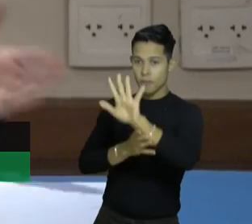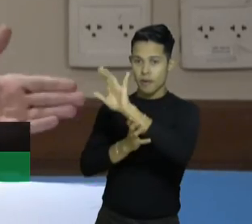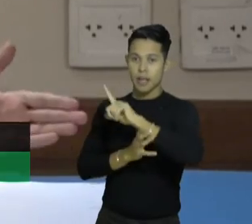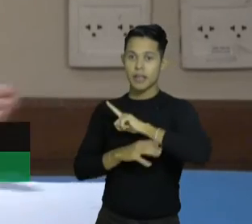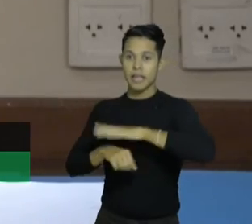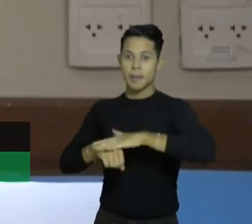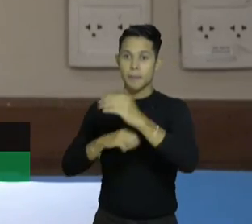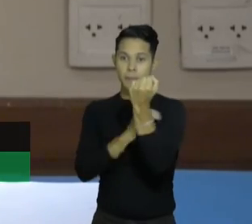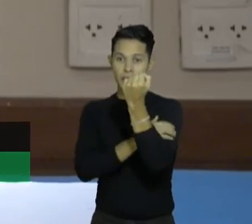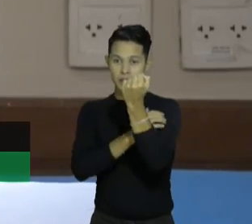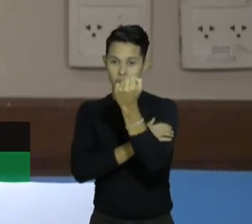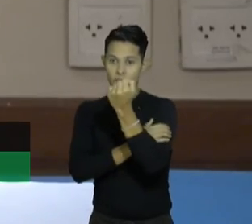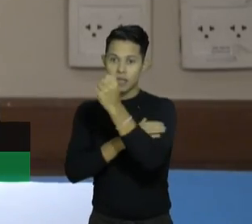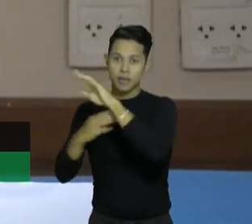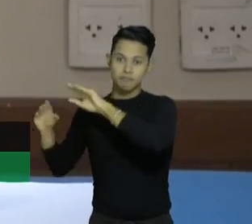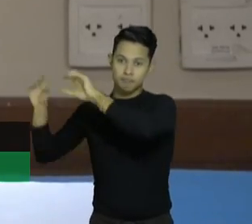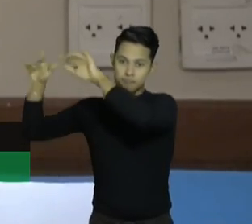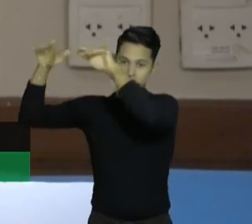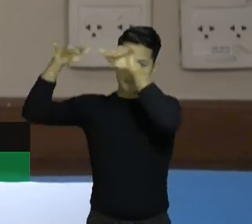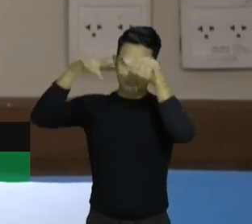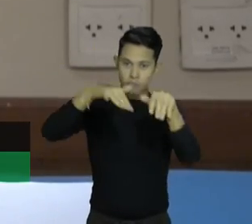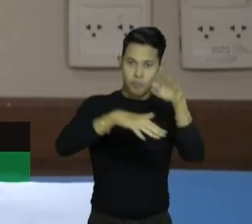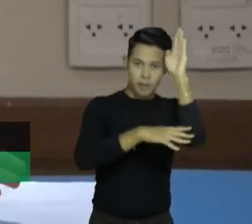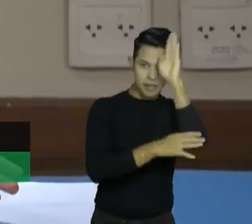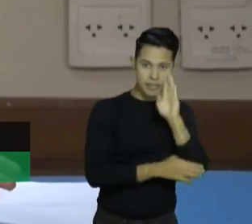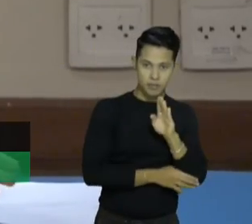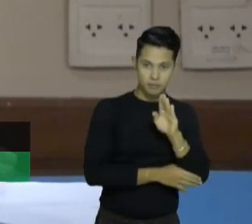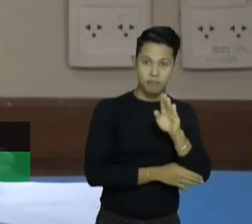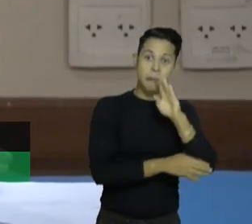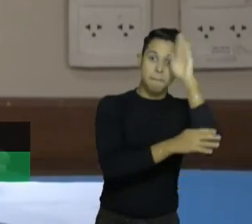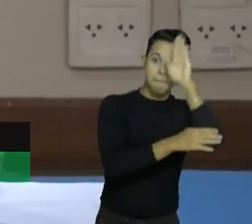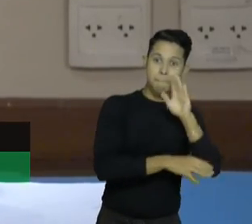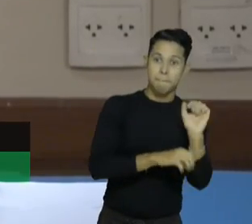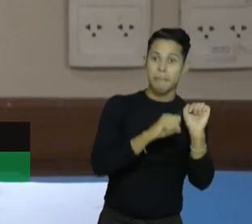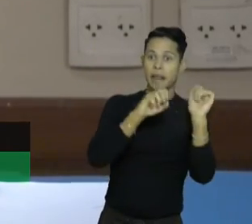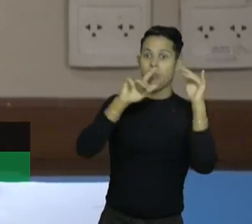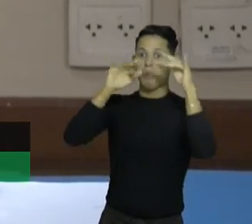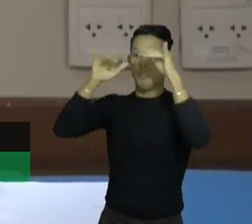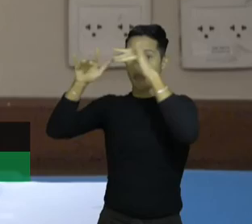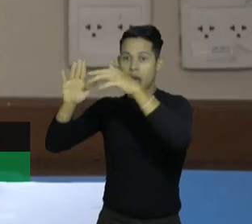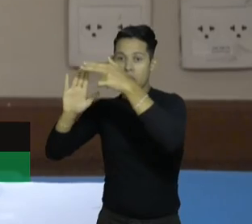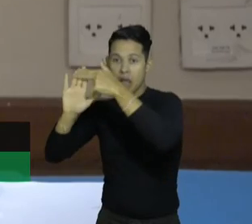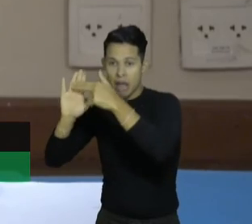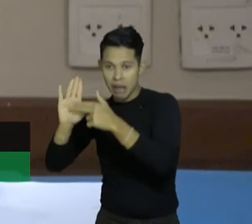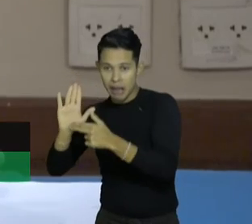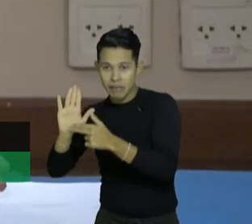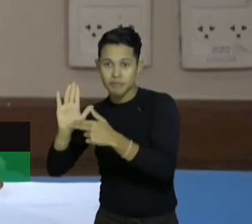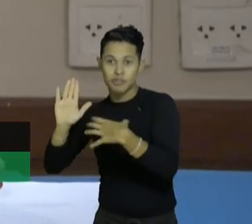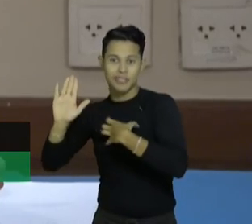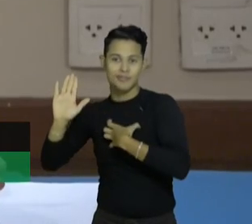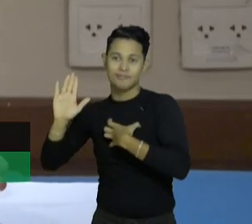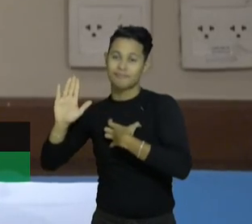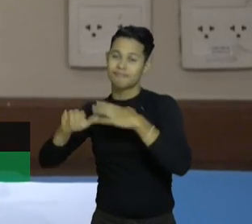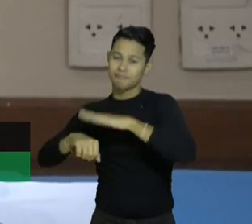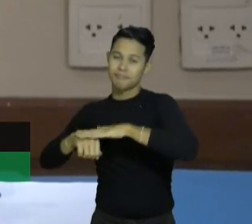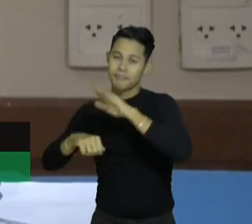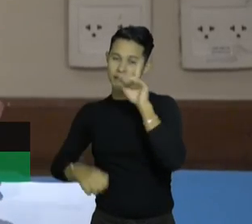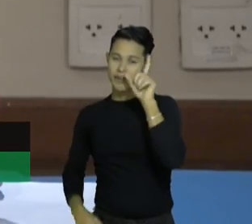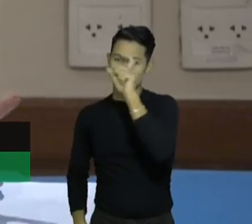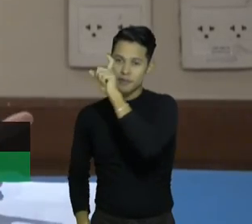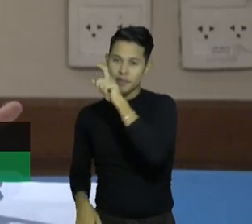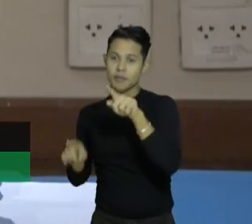padrões deles aqui do que vice-versa dito e também a união europeia tem 70 anos aí de